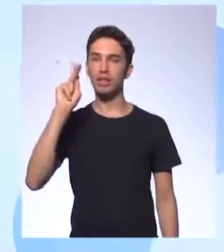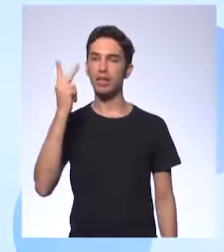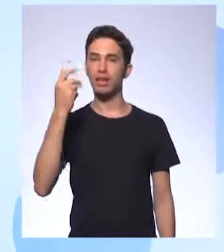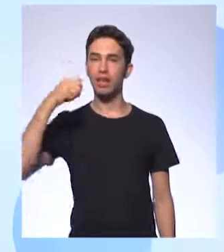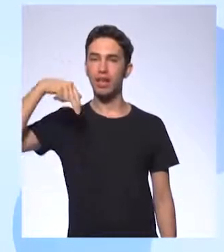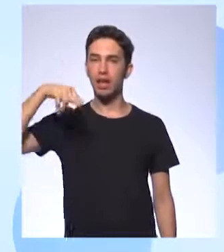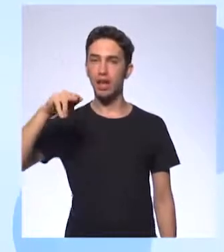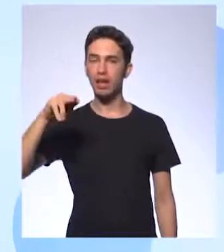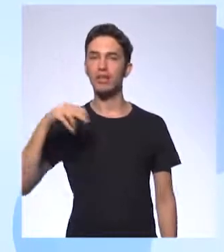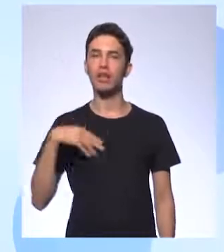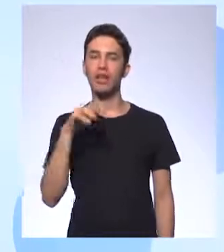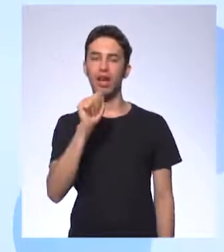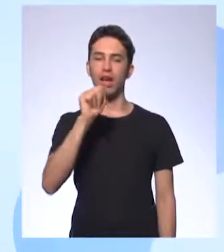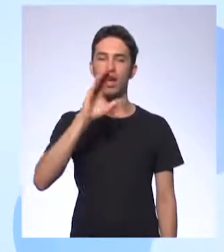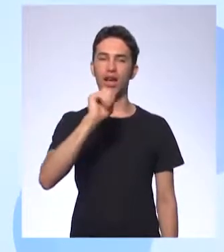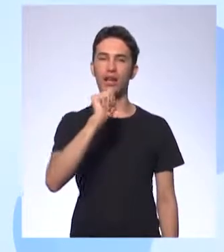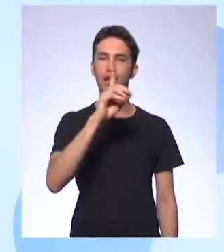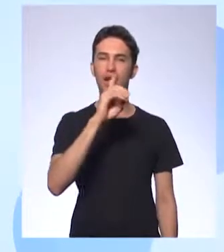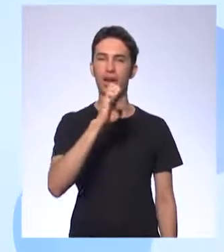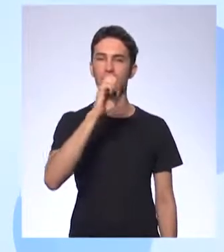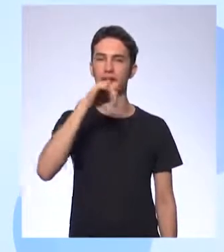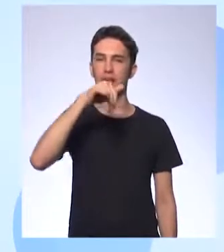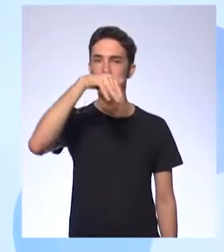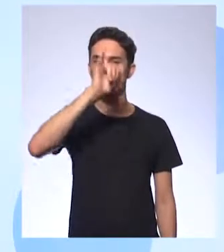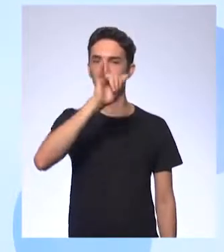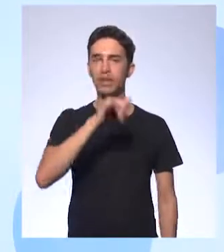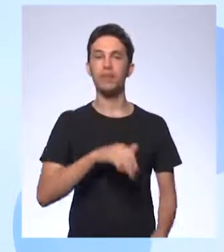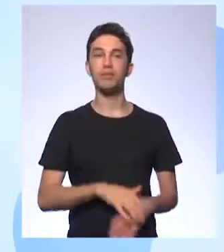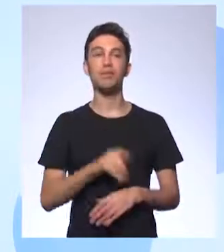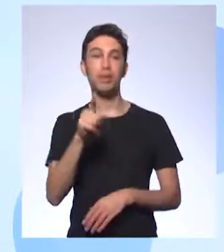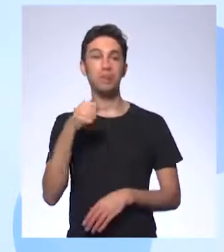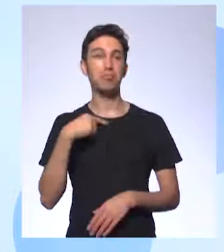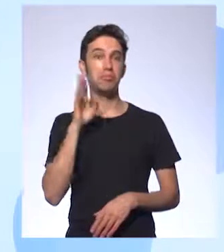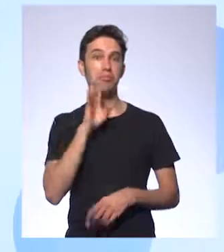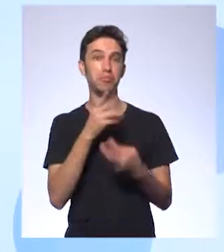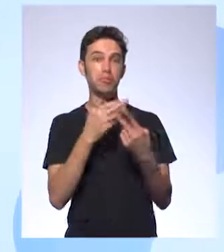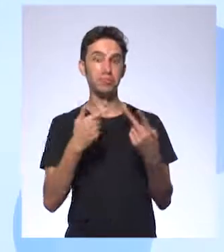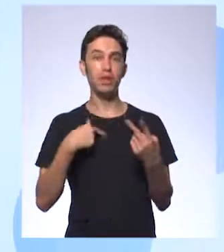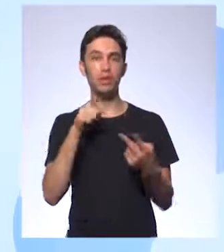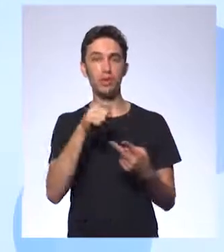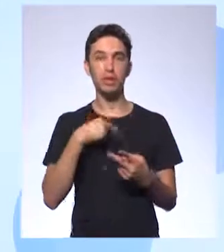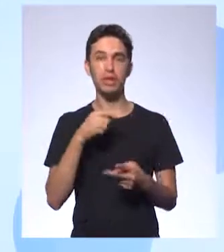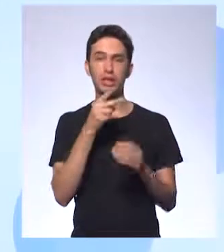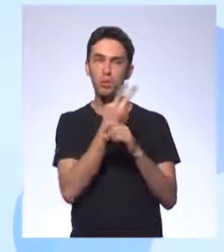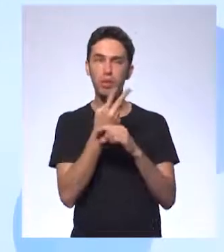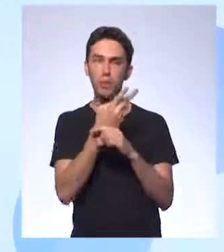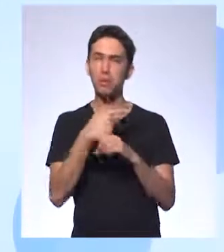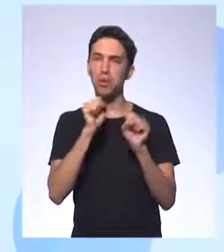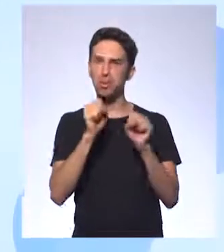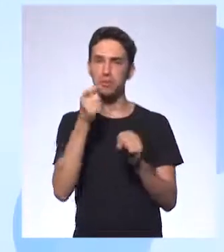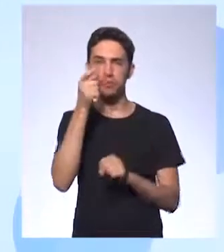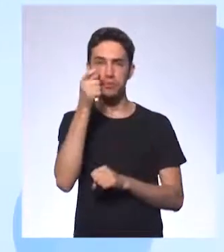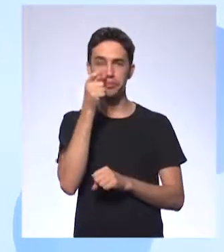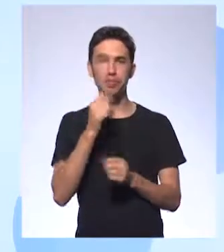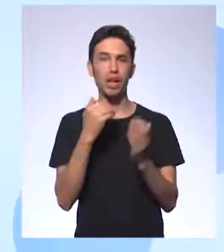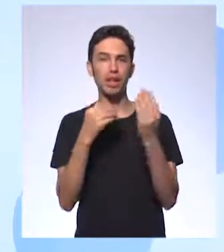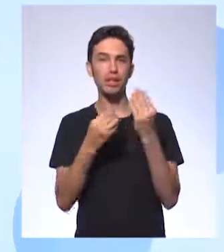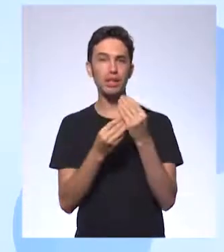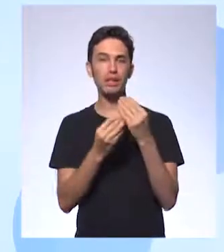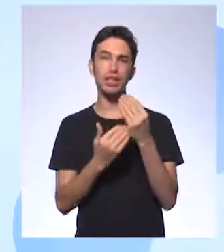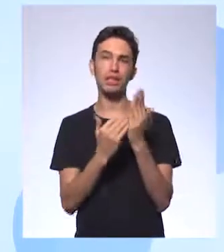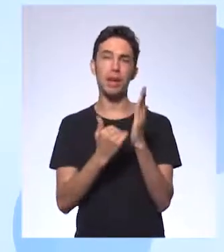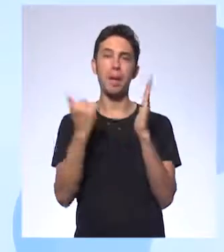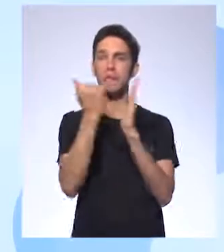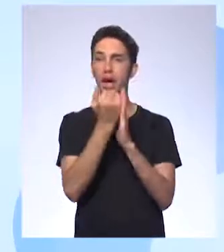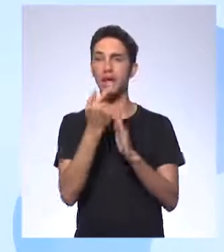vocês procurarem. Tem algumas situações de aprendizagem também lá, para a gente trabalhar em cima de fato e opinião. Então, quem quiser aí acrescentar